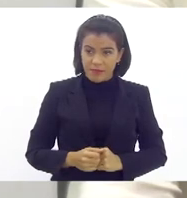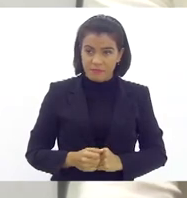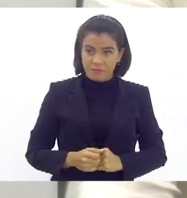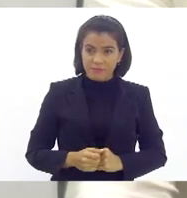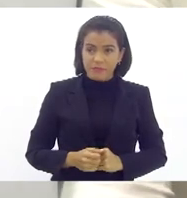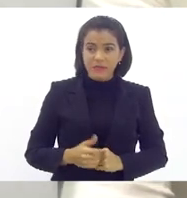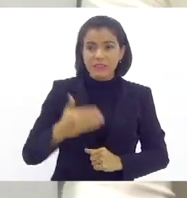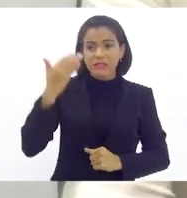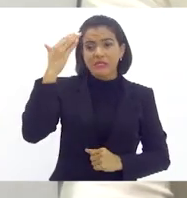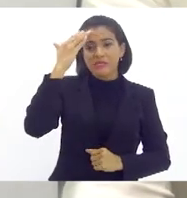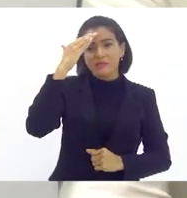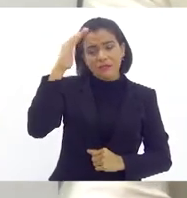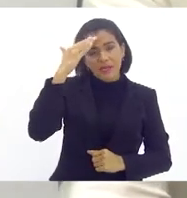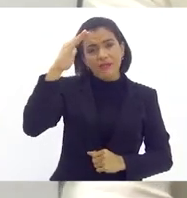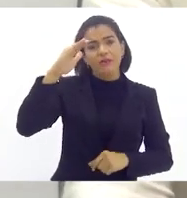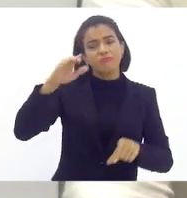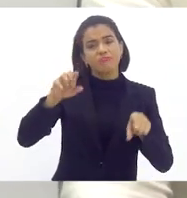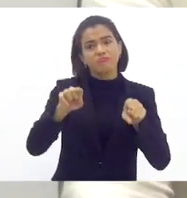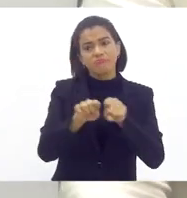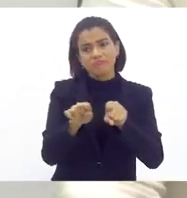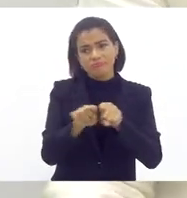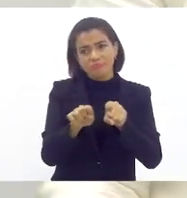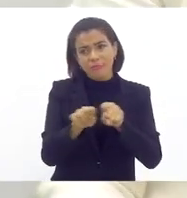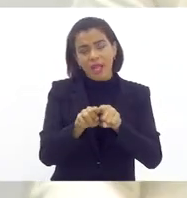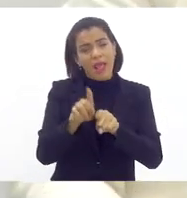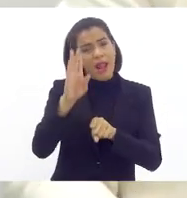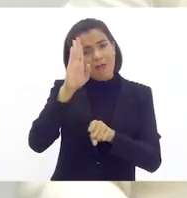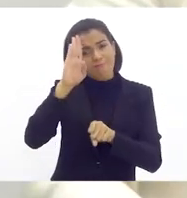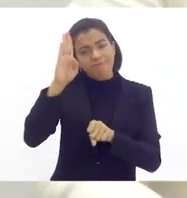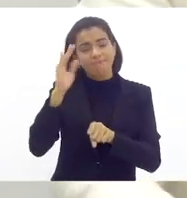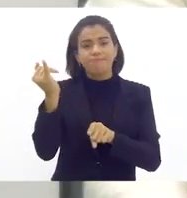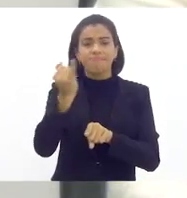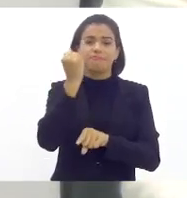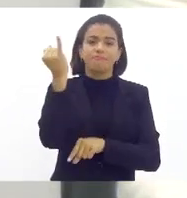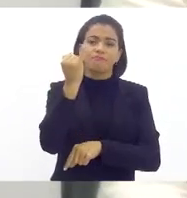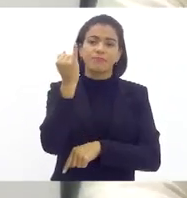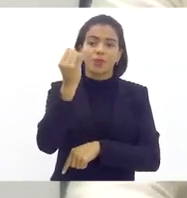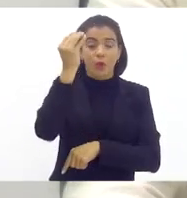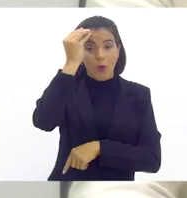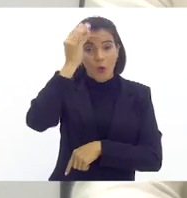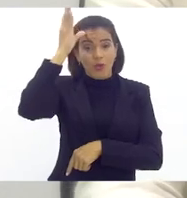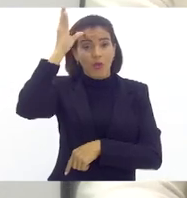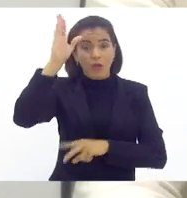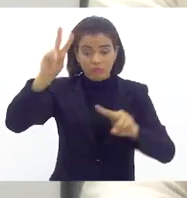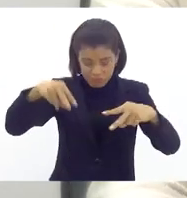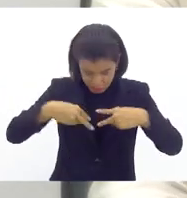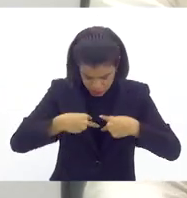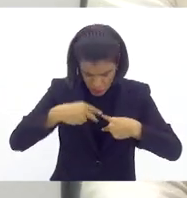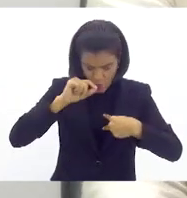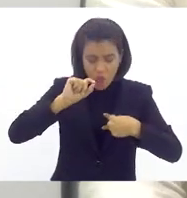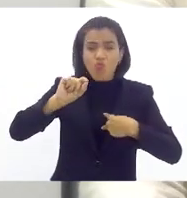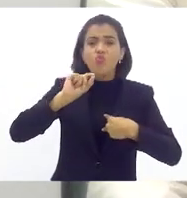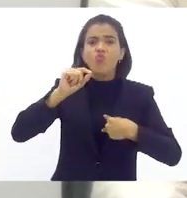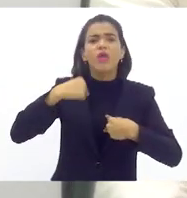entendendo também que elas são fundamentais para a gente ter conhecimento muitas vezes de quem nós somos e para onde